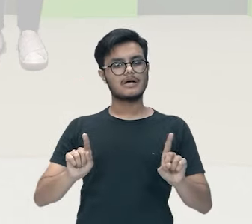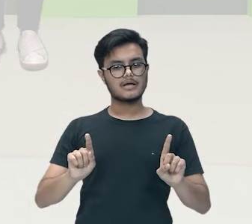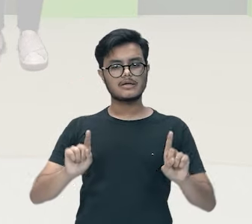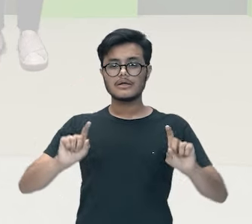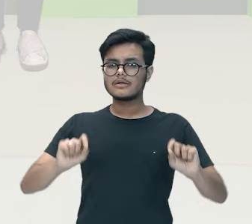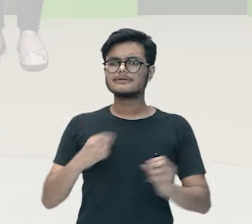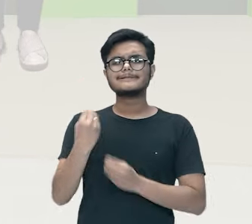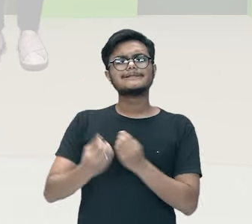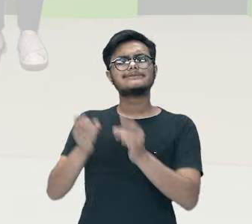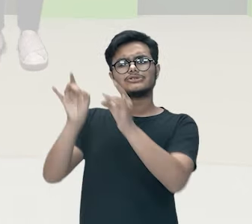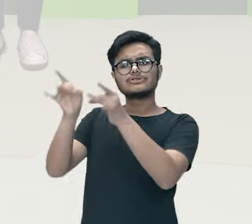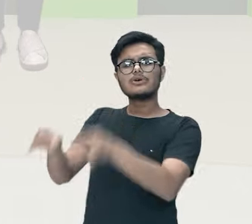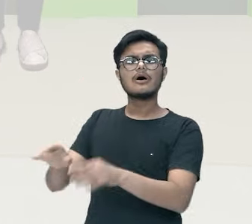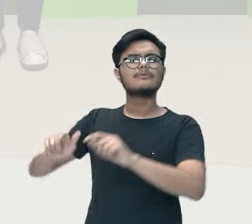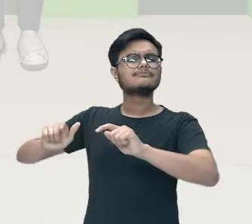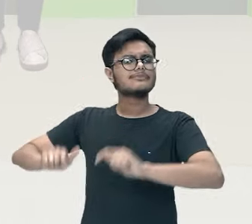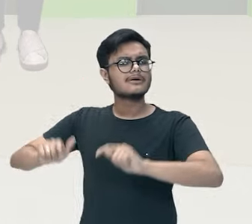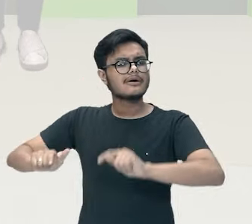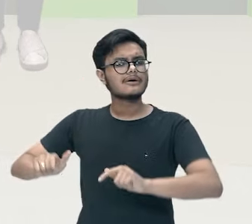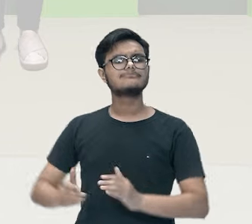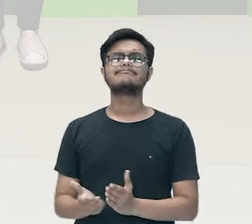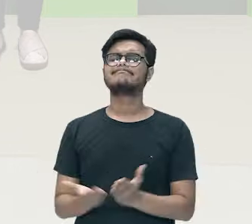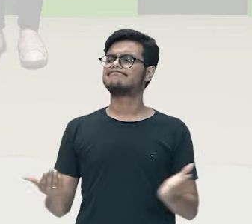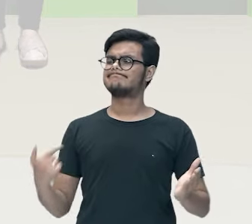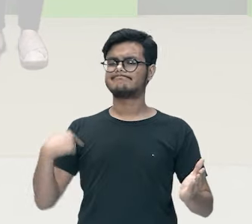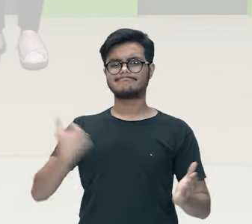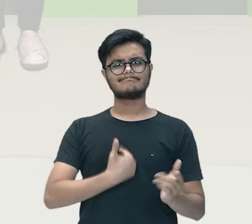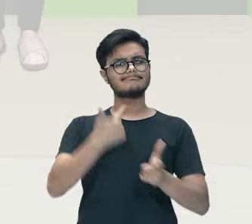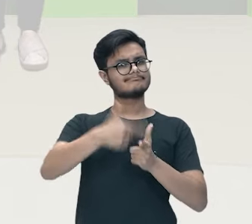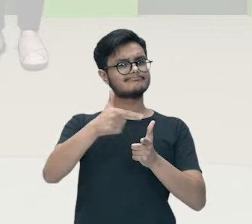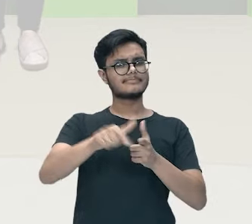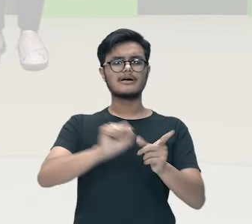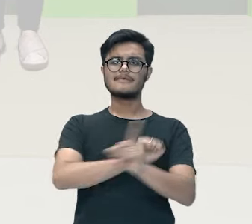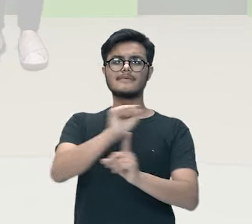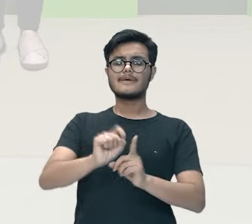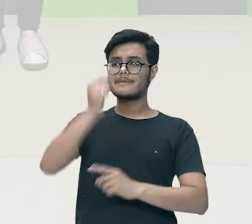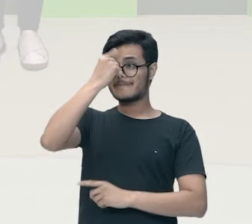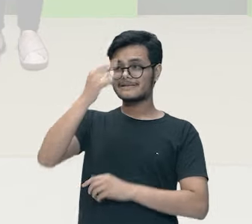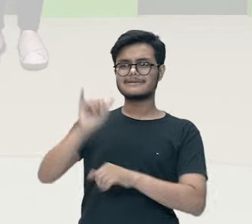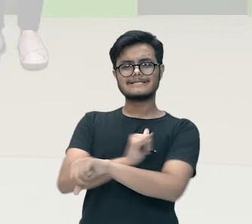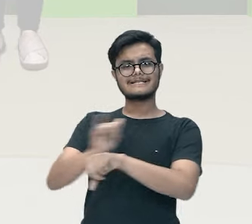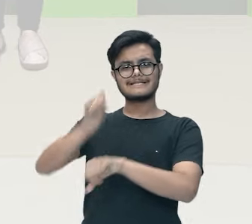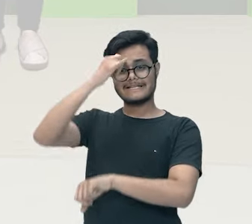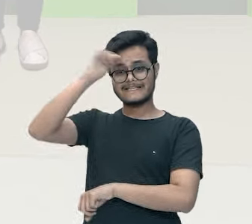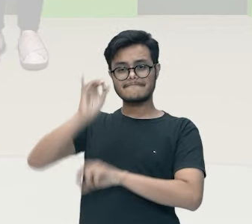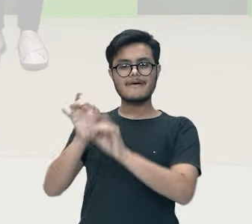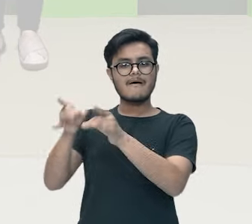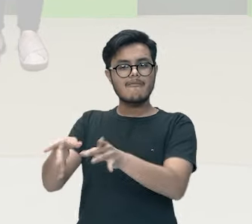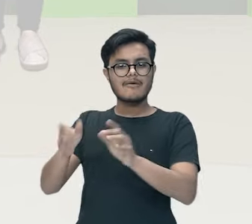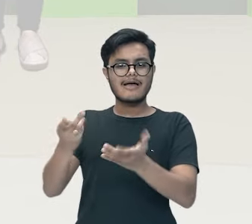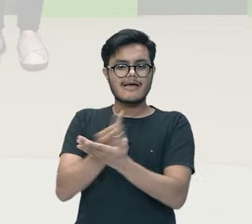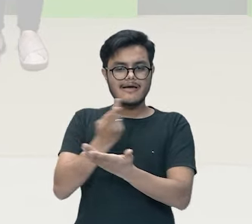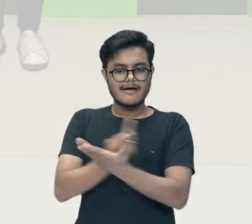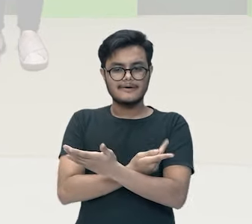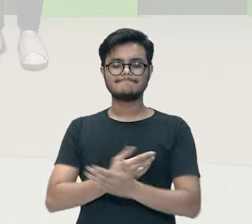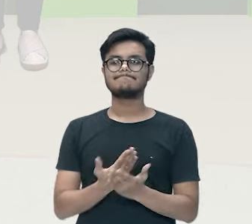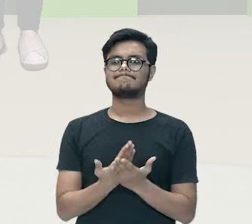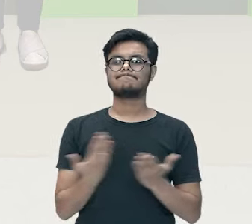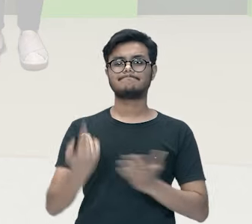fazer depois com esse material é que é o problema e que a nossa sociedade precisa pensar nisso também, tá? Então, aí fica, né,